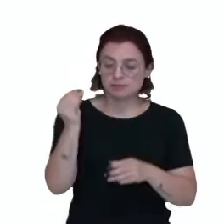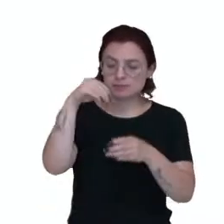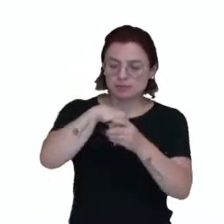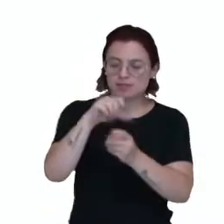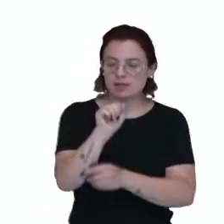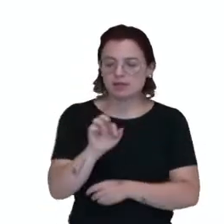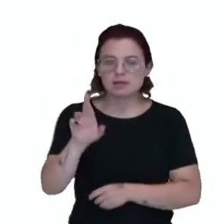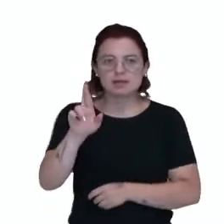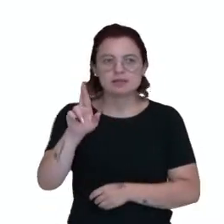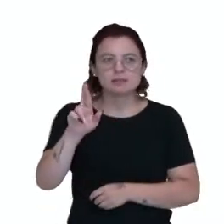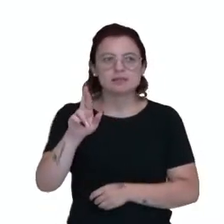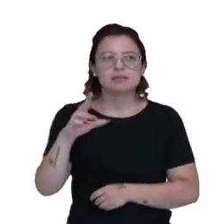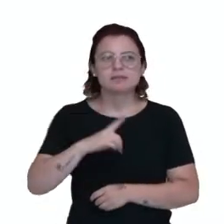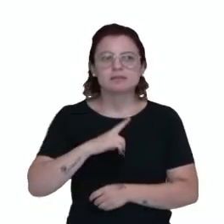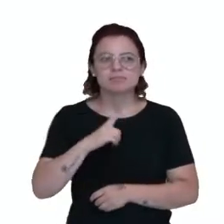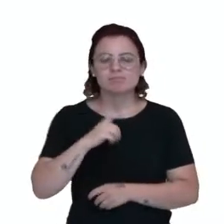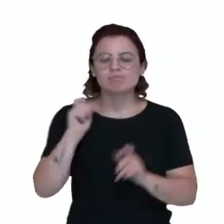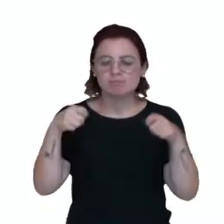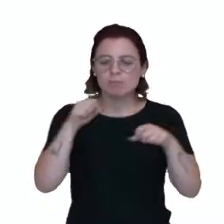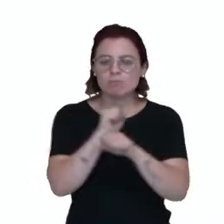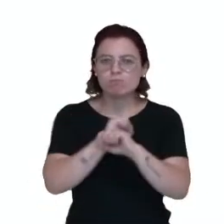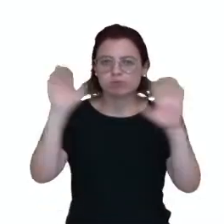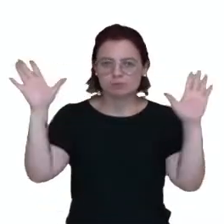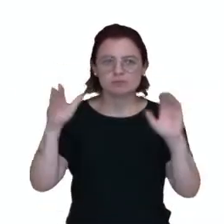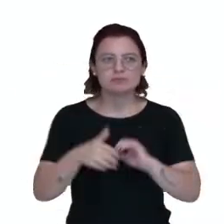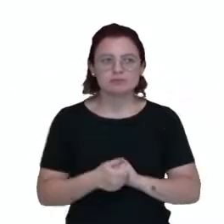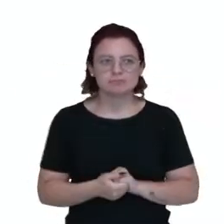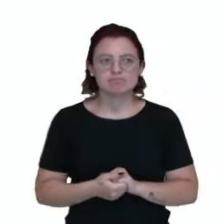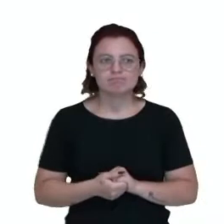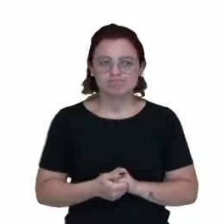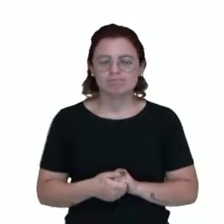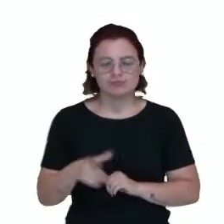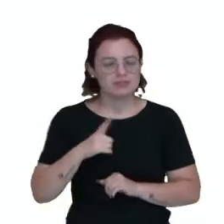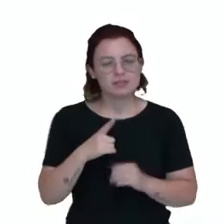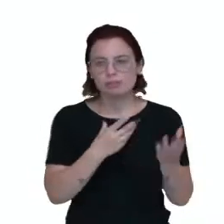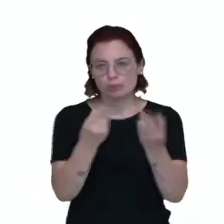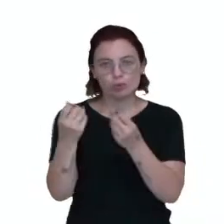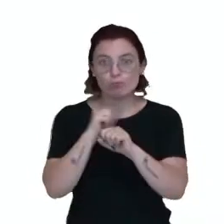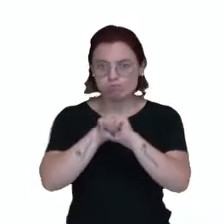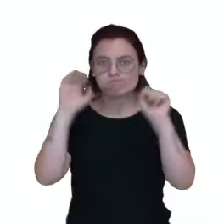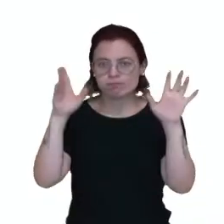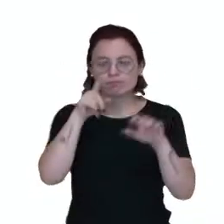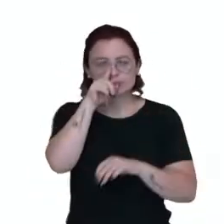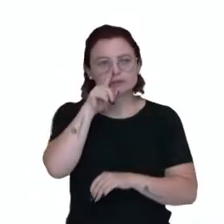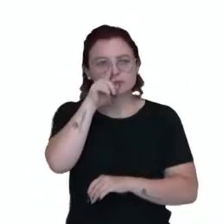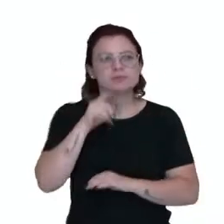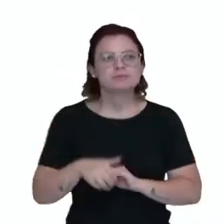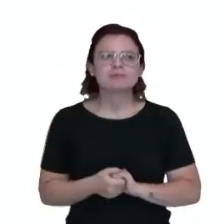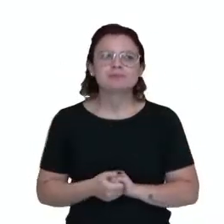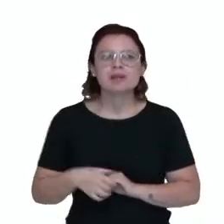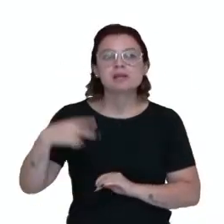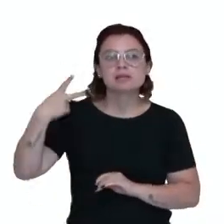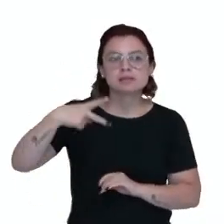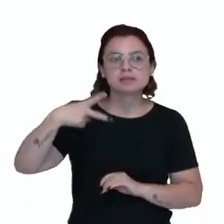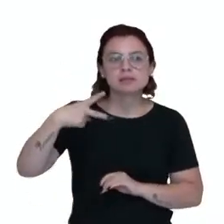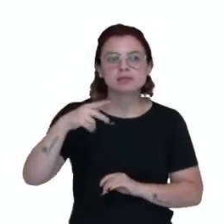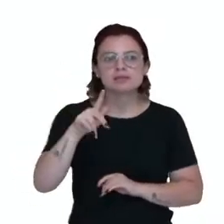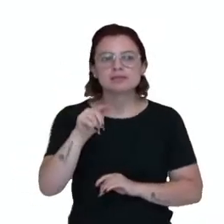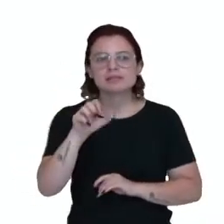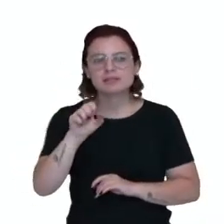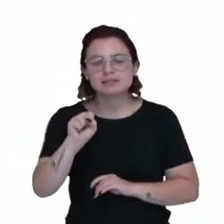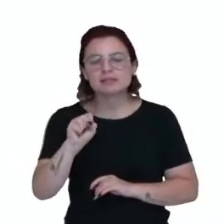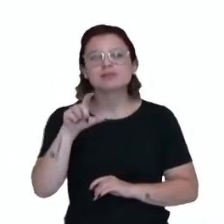pode se tornar altamente explosivo. Claro, ele é muito inflamável. O segundo gás responsável pelo efeito